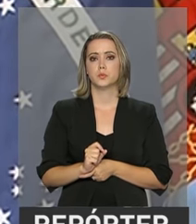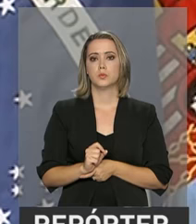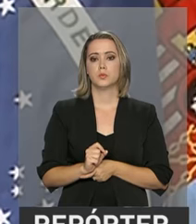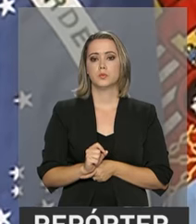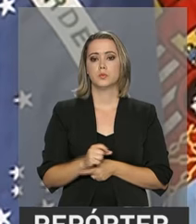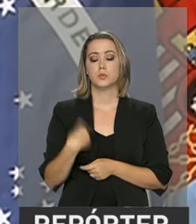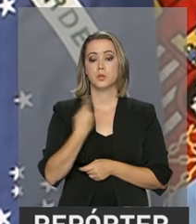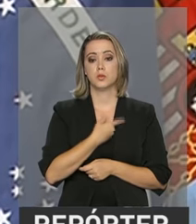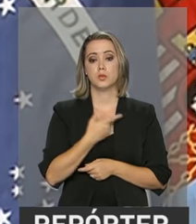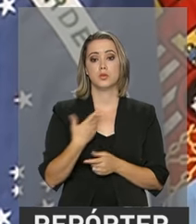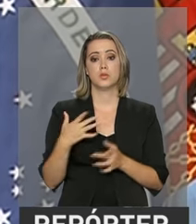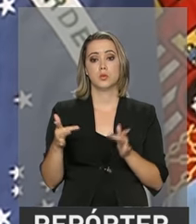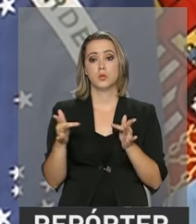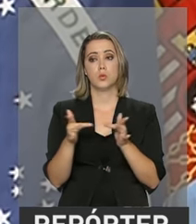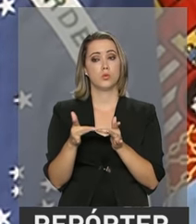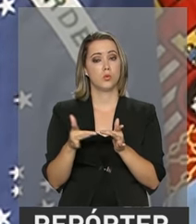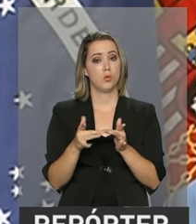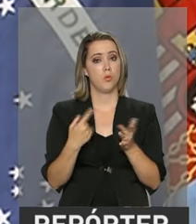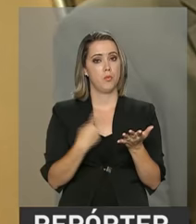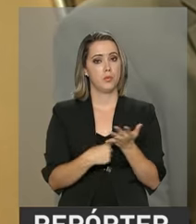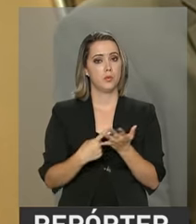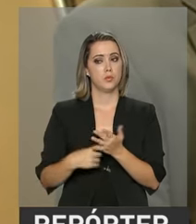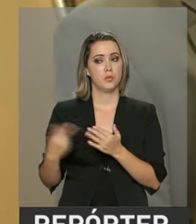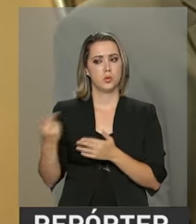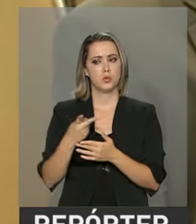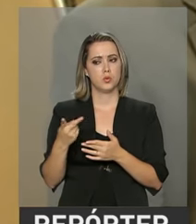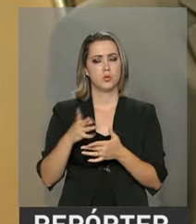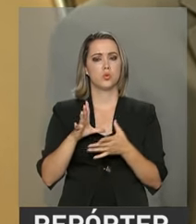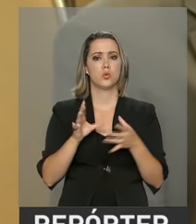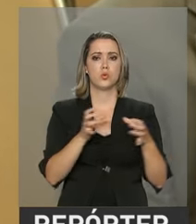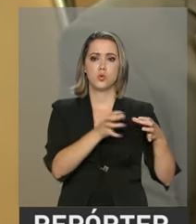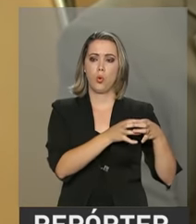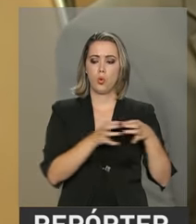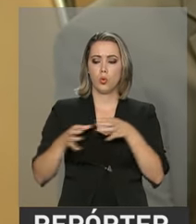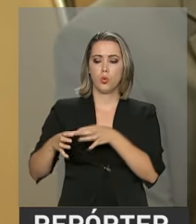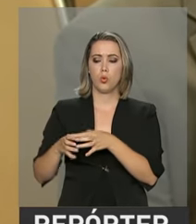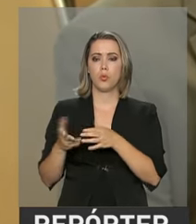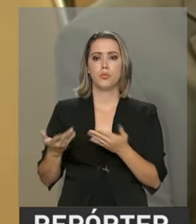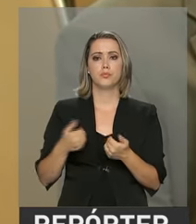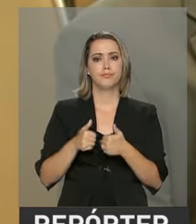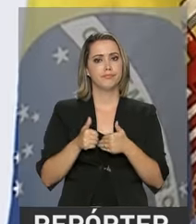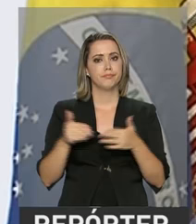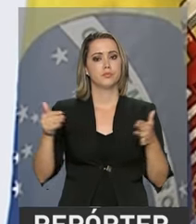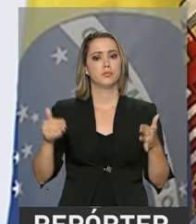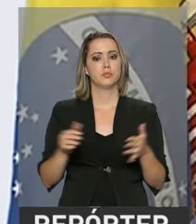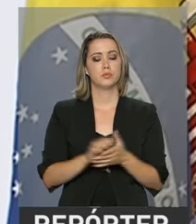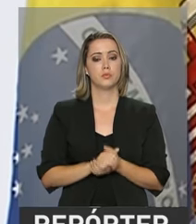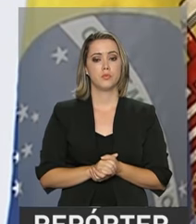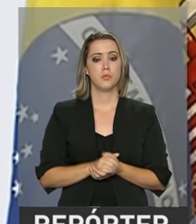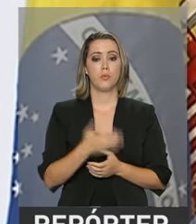o acordo de comércio entre os dois blocos seja abrangente